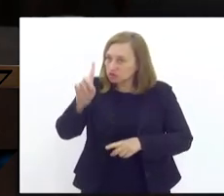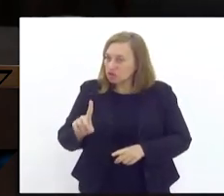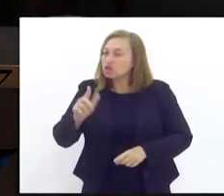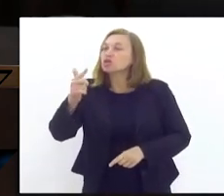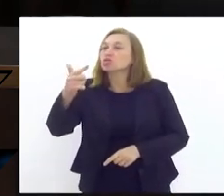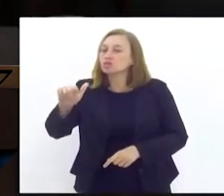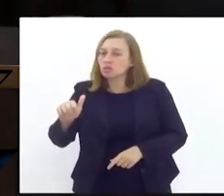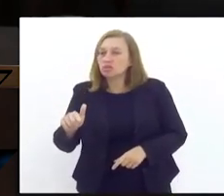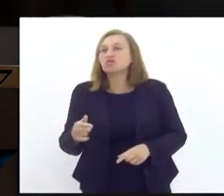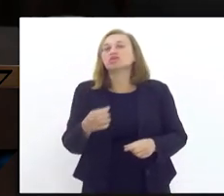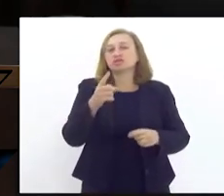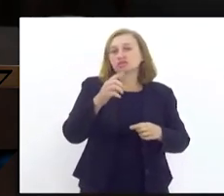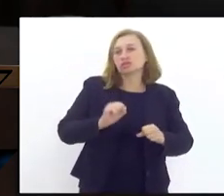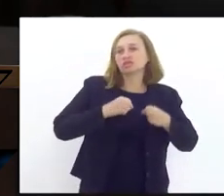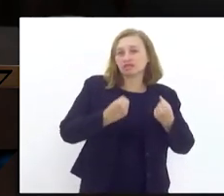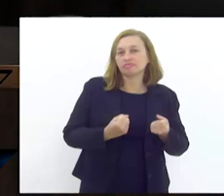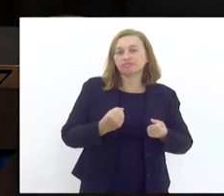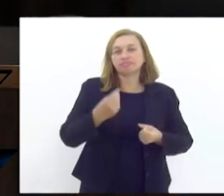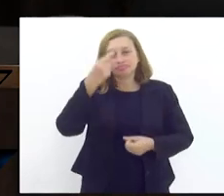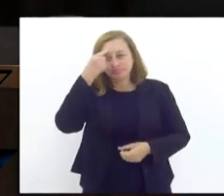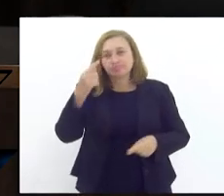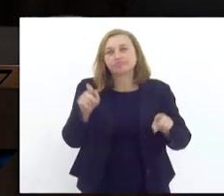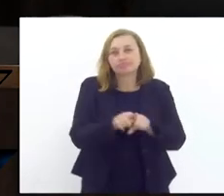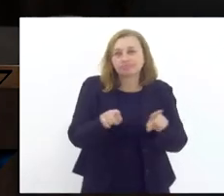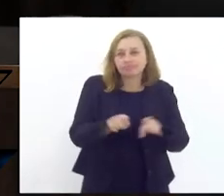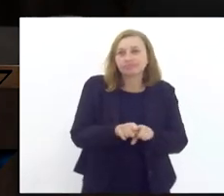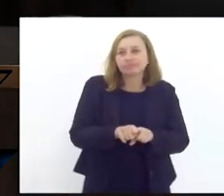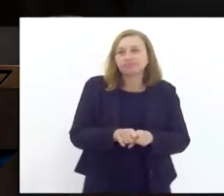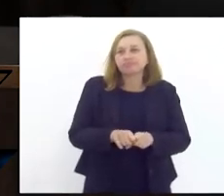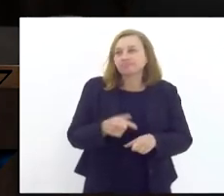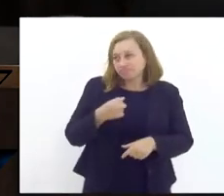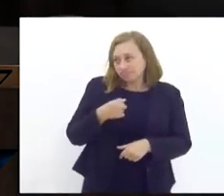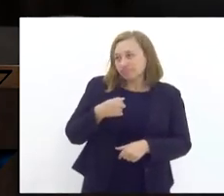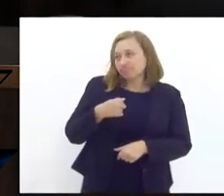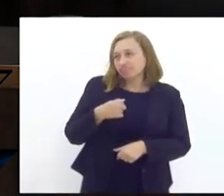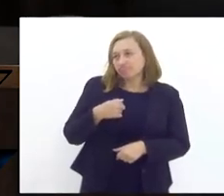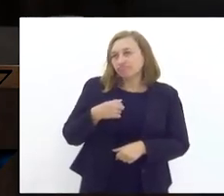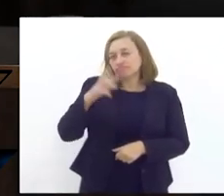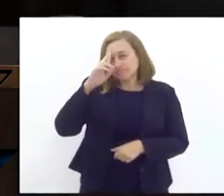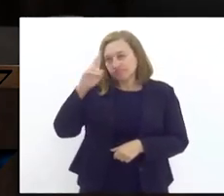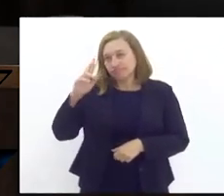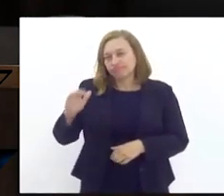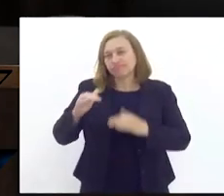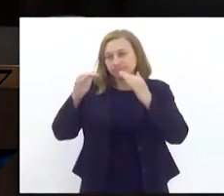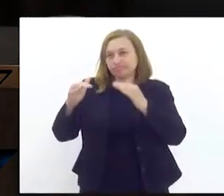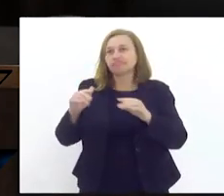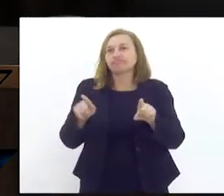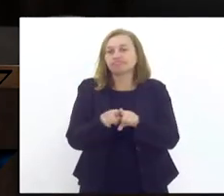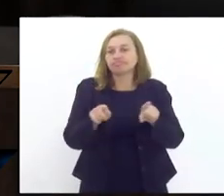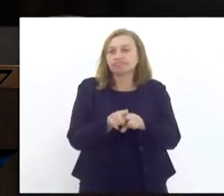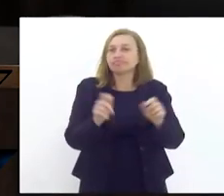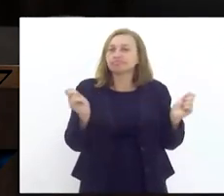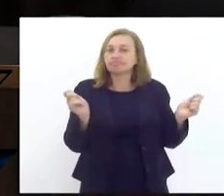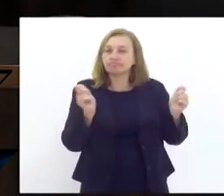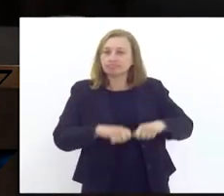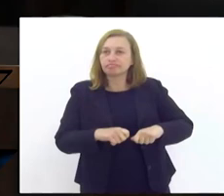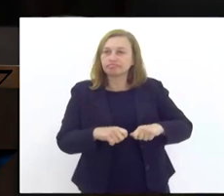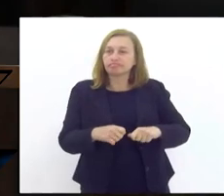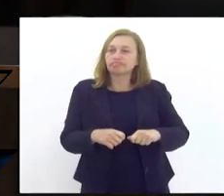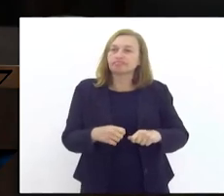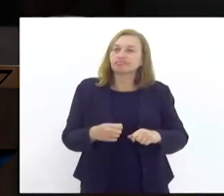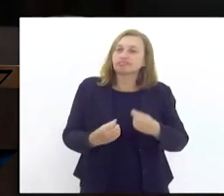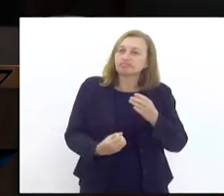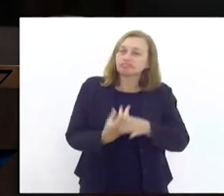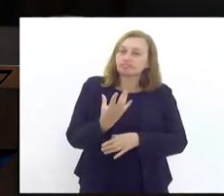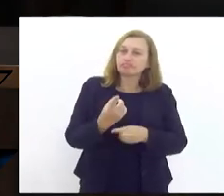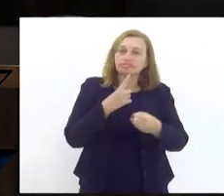outro defender as suas ideias e teremos também eu acho que tanto eu quanto vossa excelência a capacidade de construir